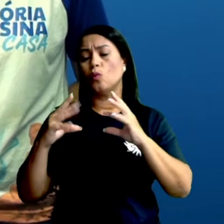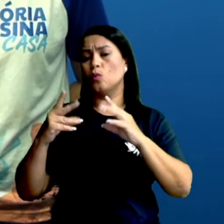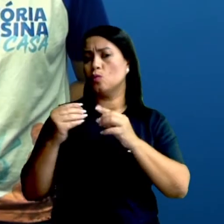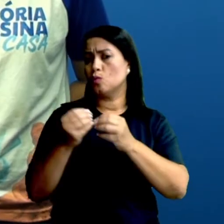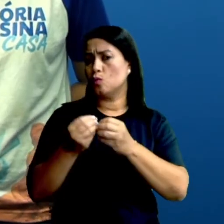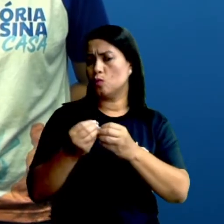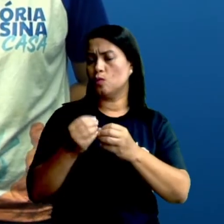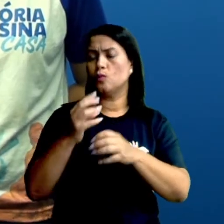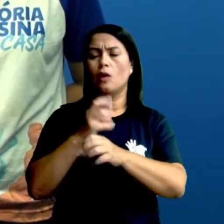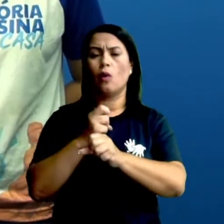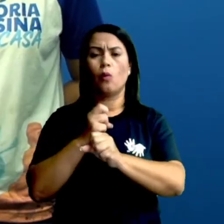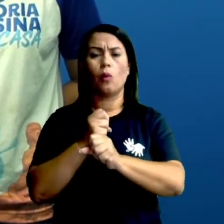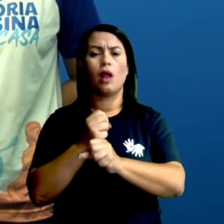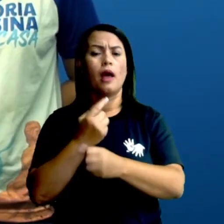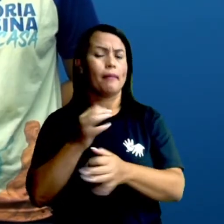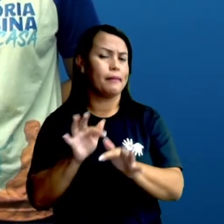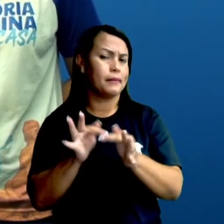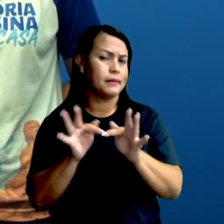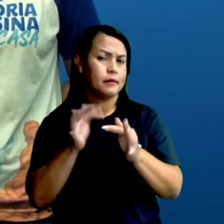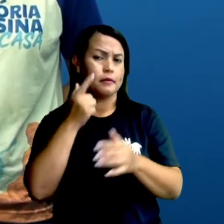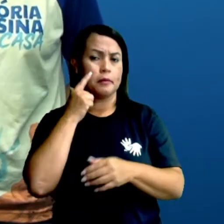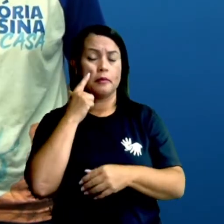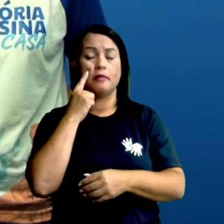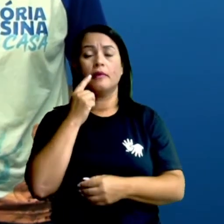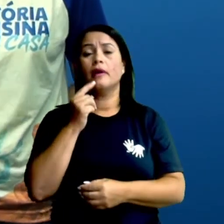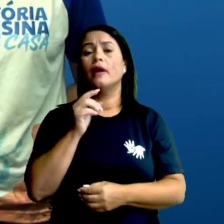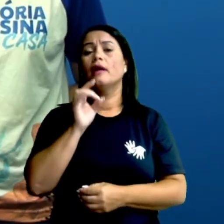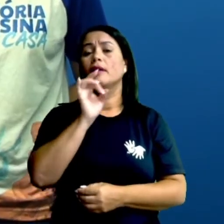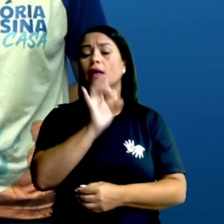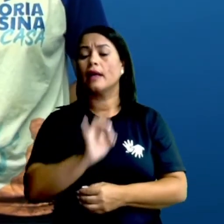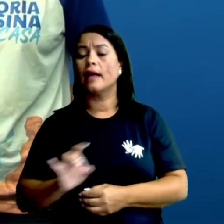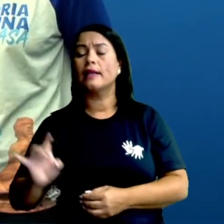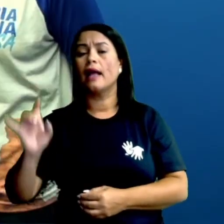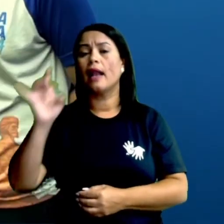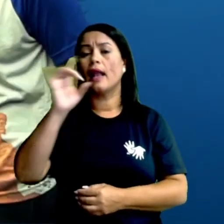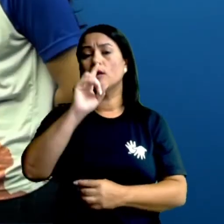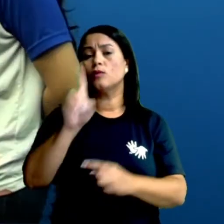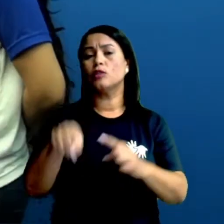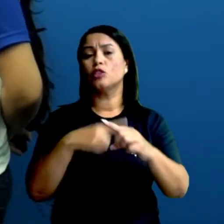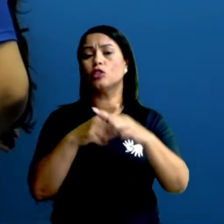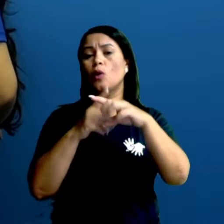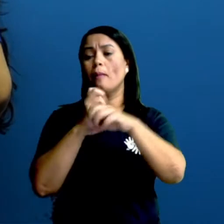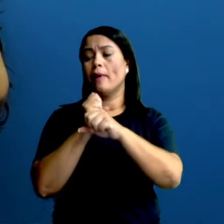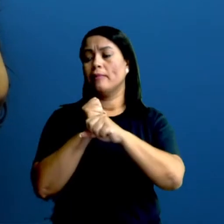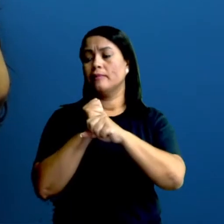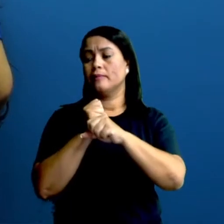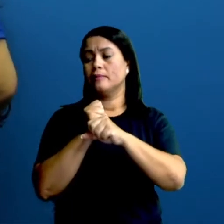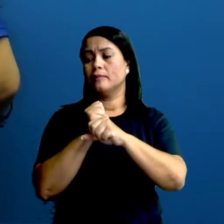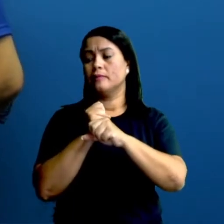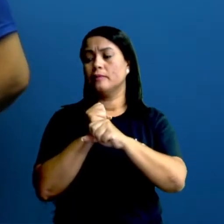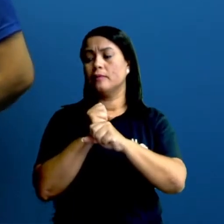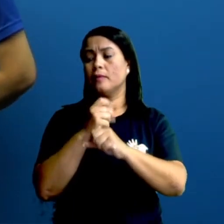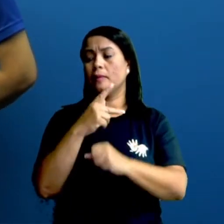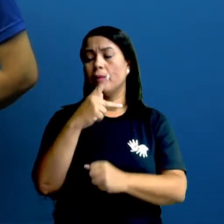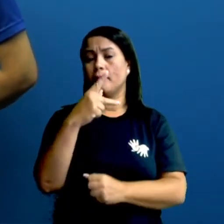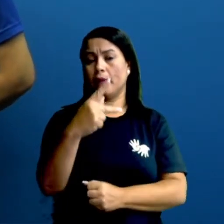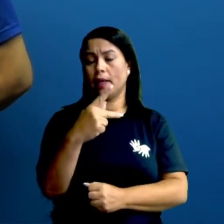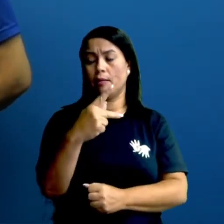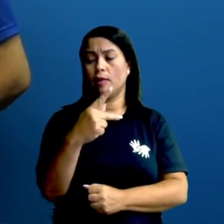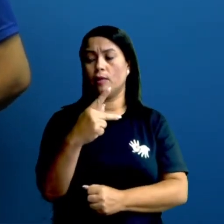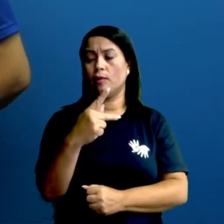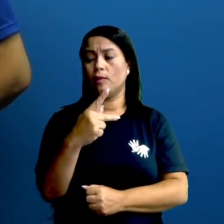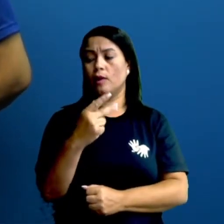vamos calcular o perímetro. É só pegar o valor de cada lado e somar, ó. Perímetro, P